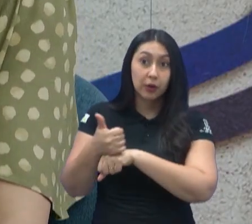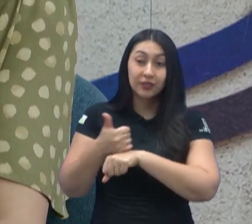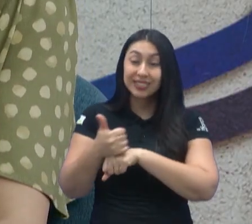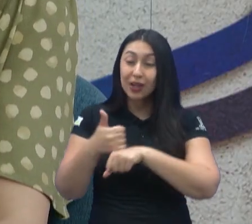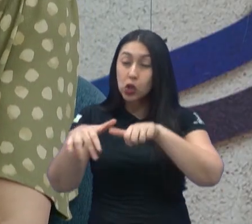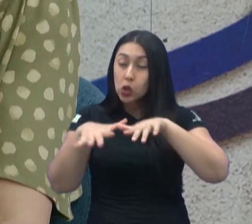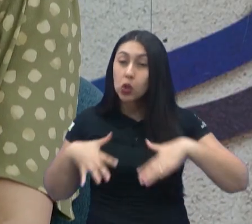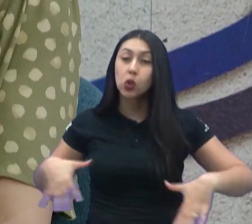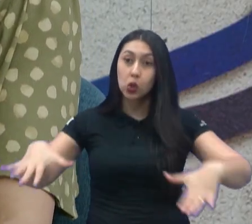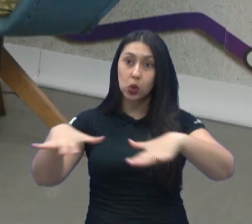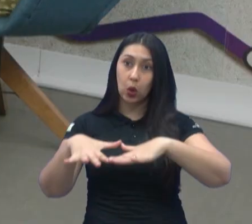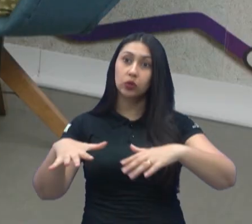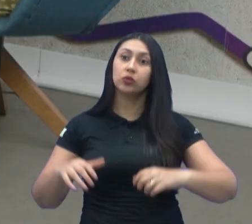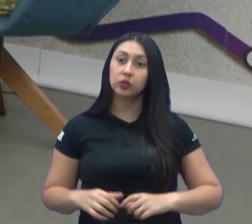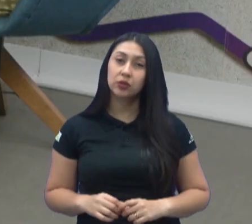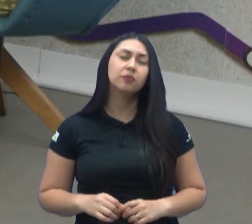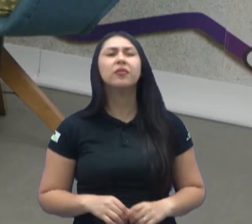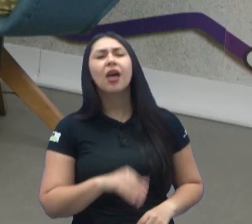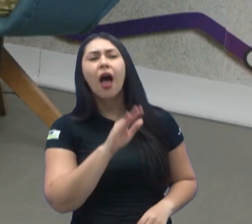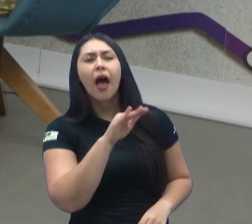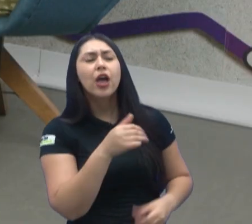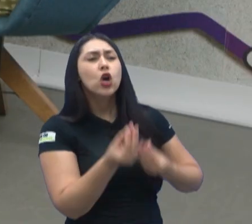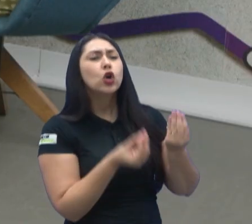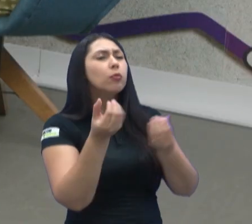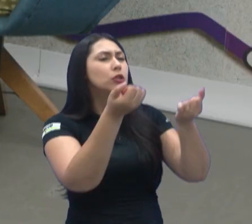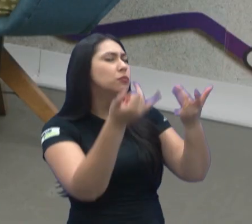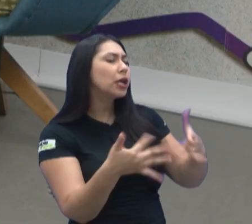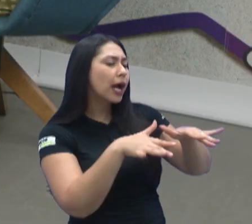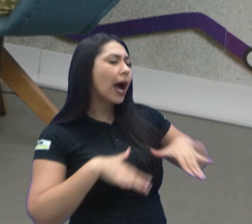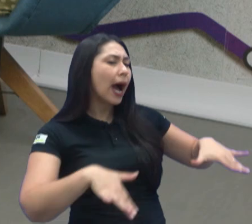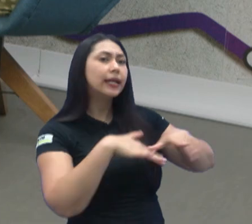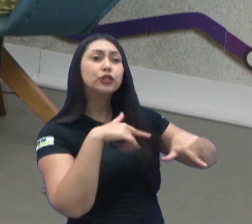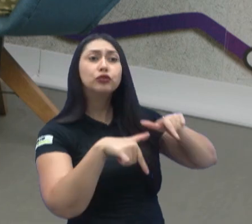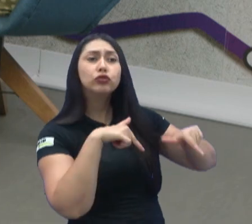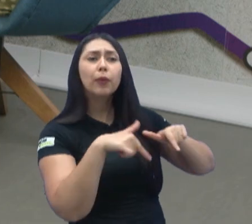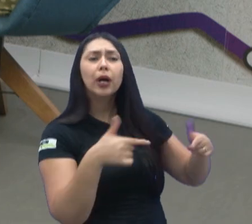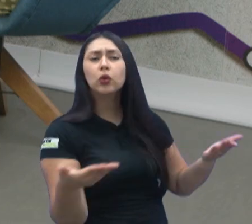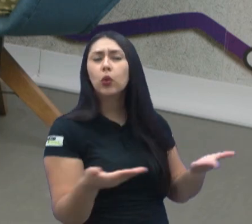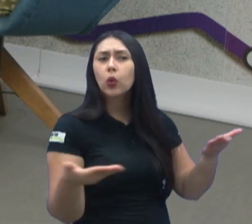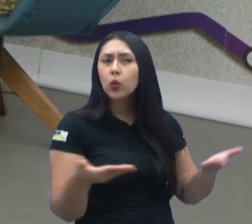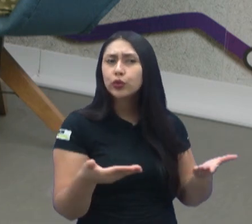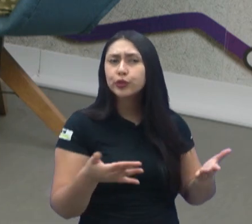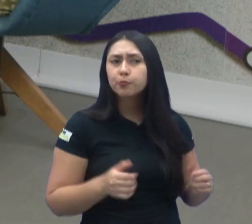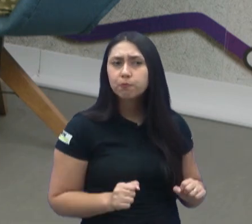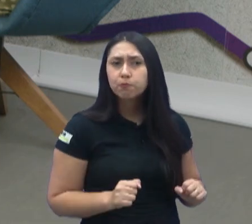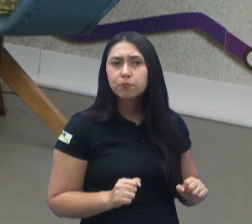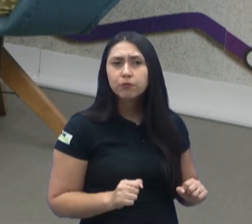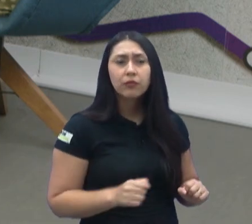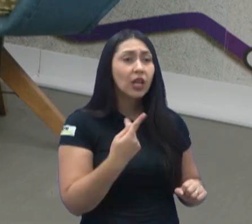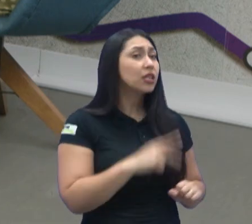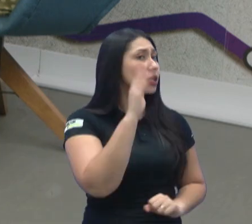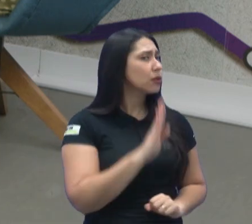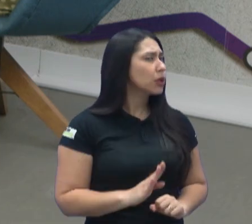as outras áreas. Sim. Ô, Débora, como você descreve o mercado de trabalho atual hoje, né, de gerontologia aqui no Brasil? Você